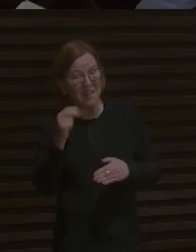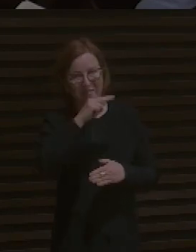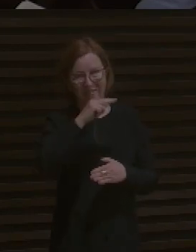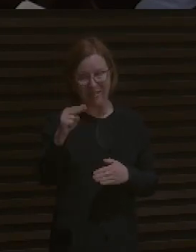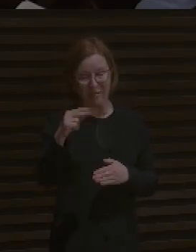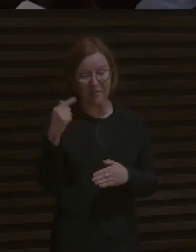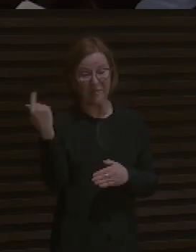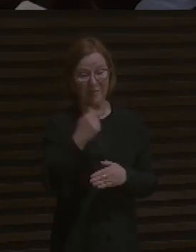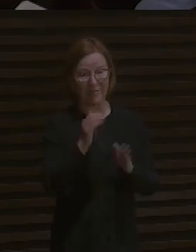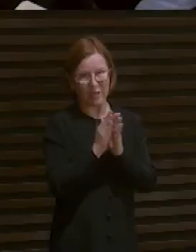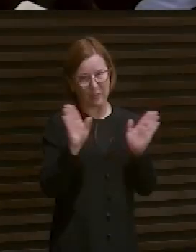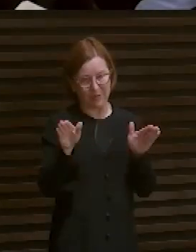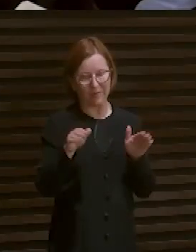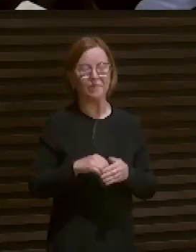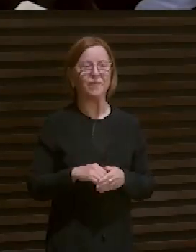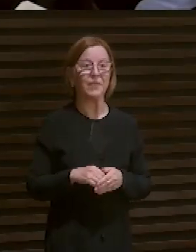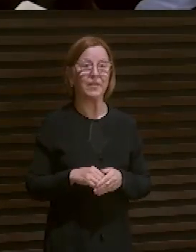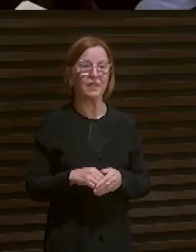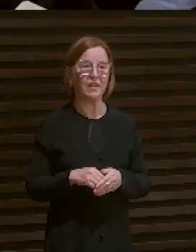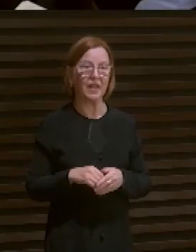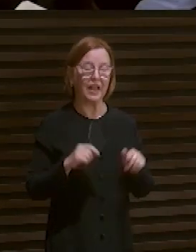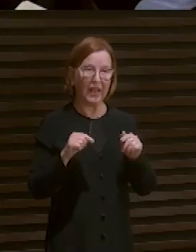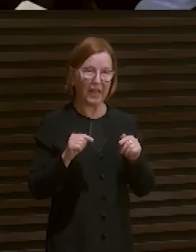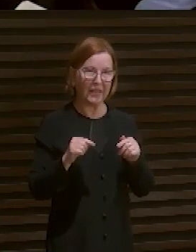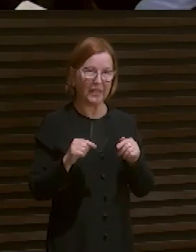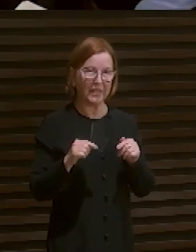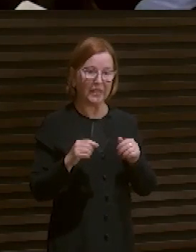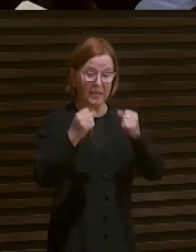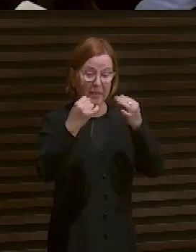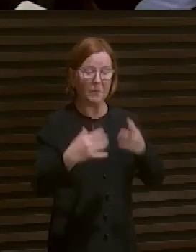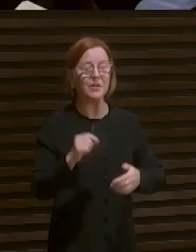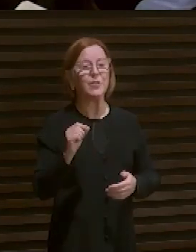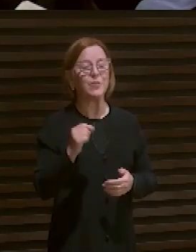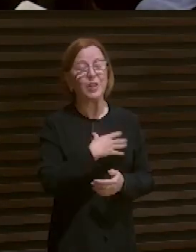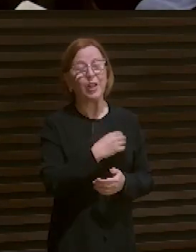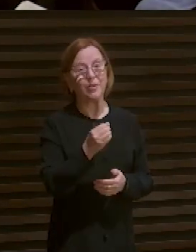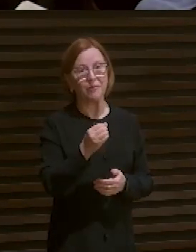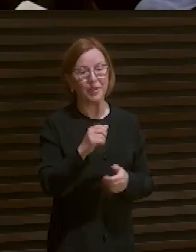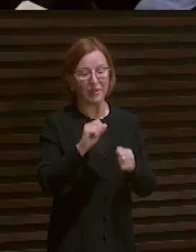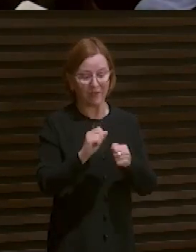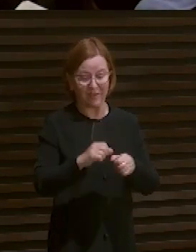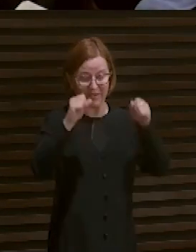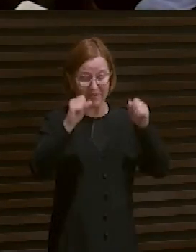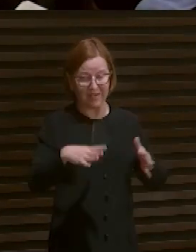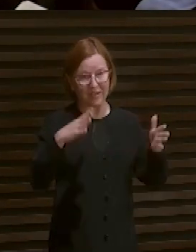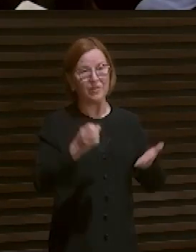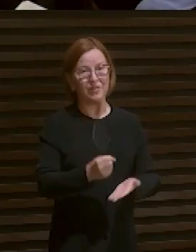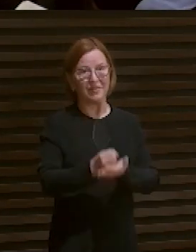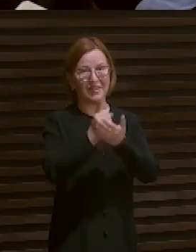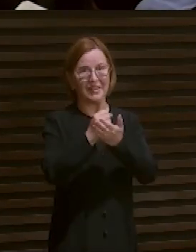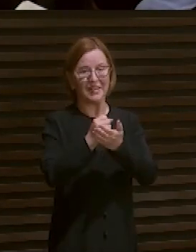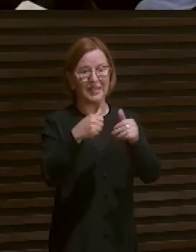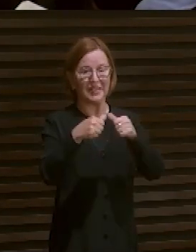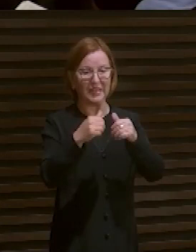ele. Aqui ele já vai dizendo quem é o Filho, é o Criador, é o sustentador, está